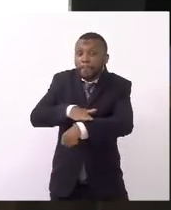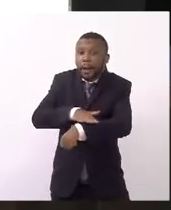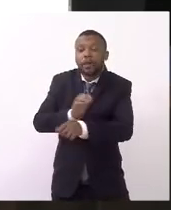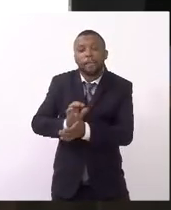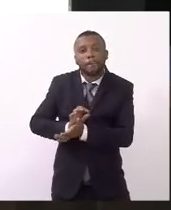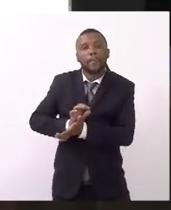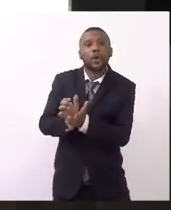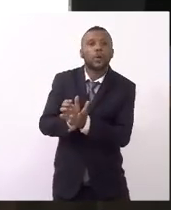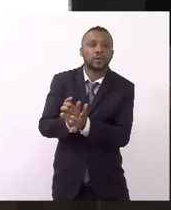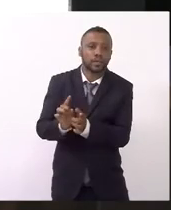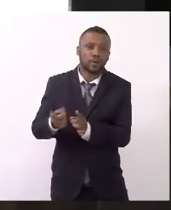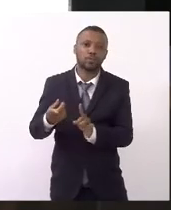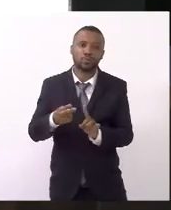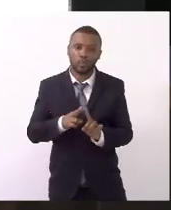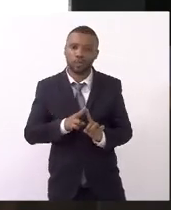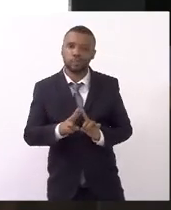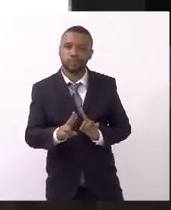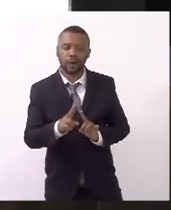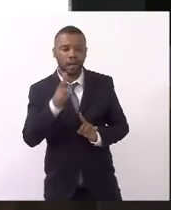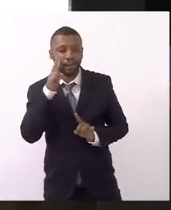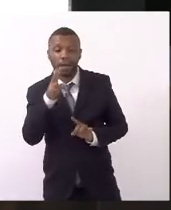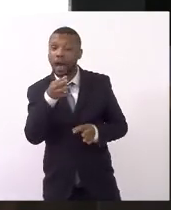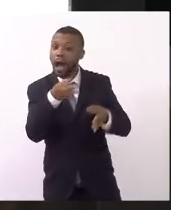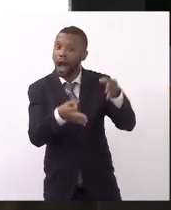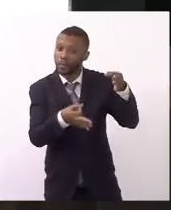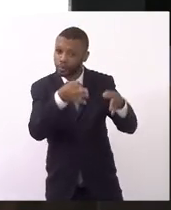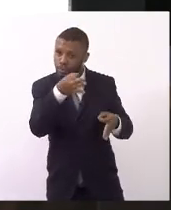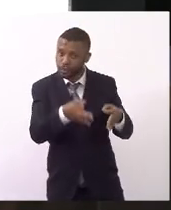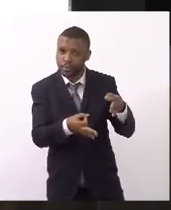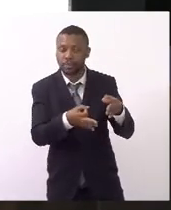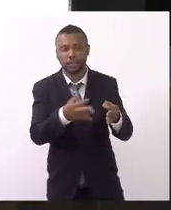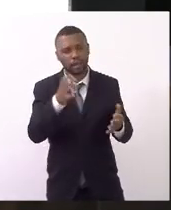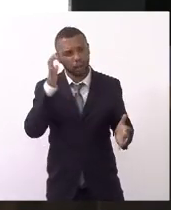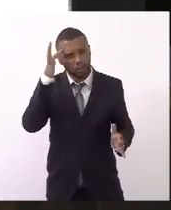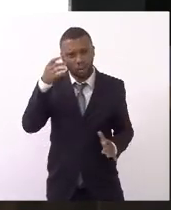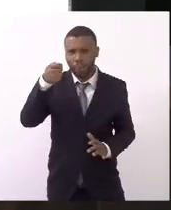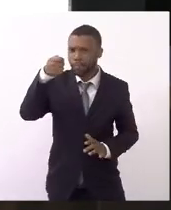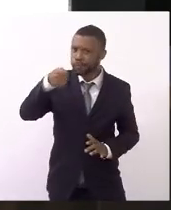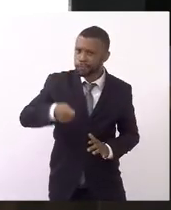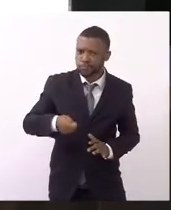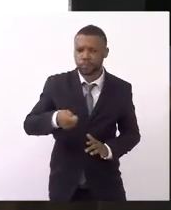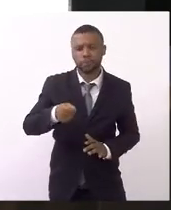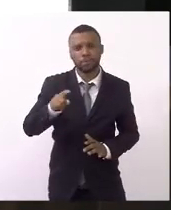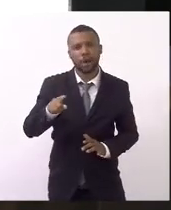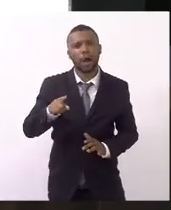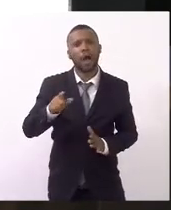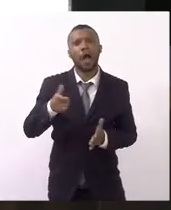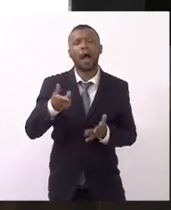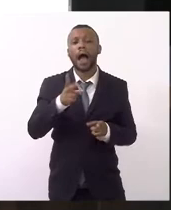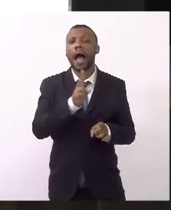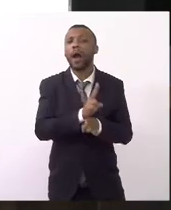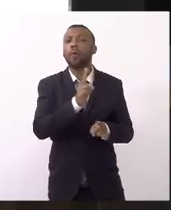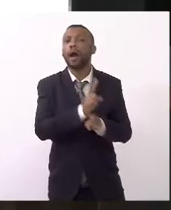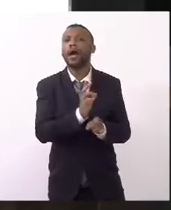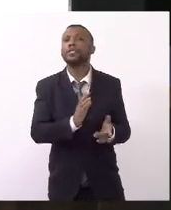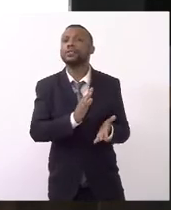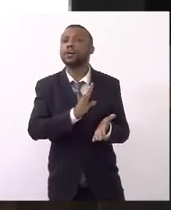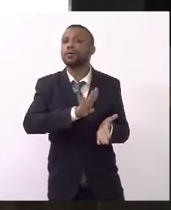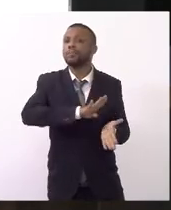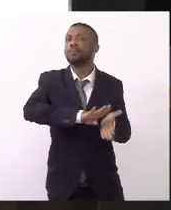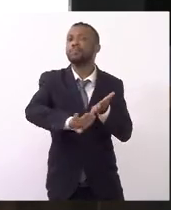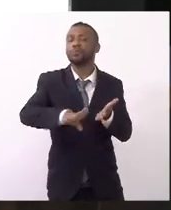o racismo religioso ao ver a justiça determinar a retirada da Guarda de seu filho